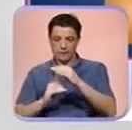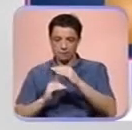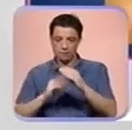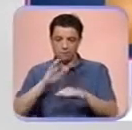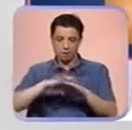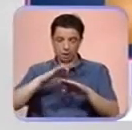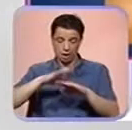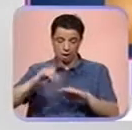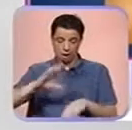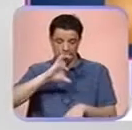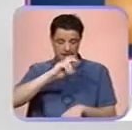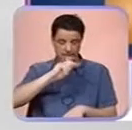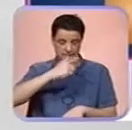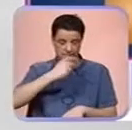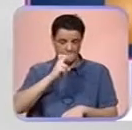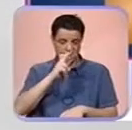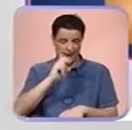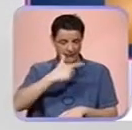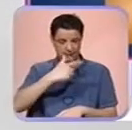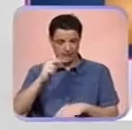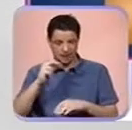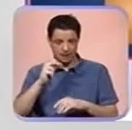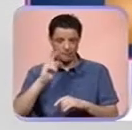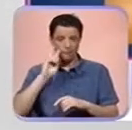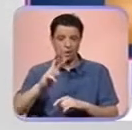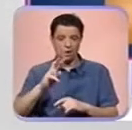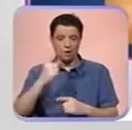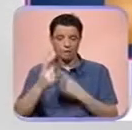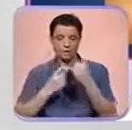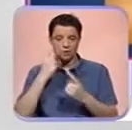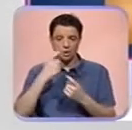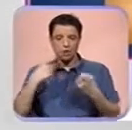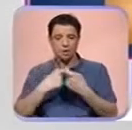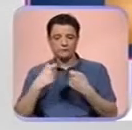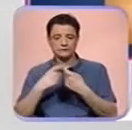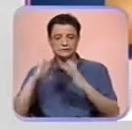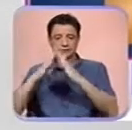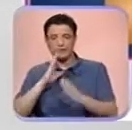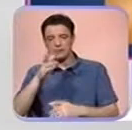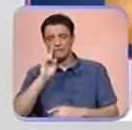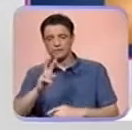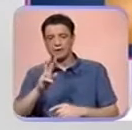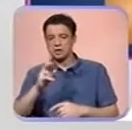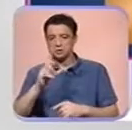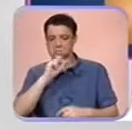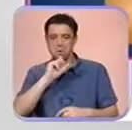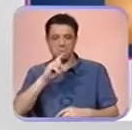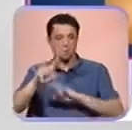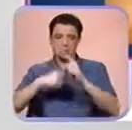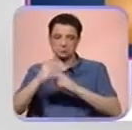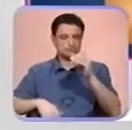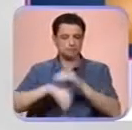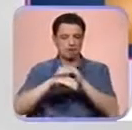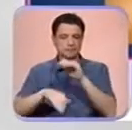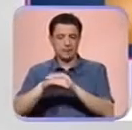catarata, portanto não podemos ficar à espera que o olho vá ao sítio. Às vezes algum vizinho que diz, deixa ver, isso com o tempo pode passar. Portanto, é